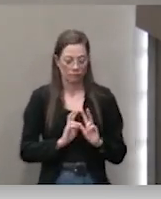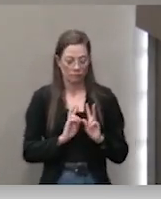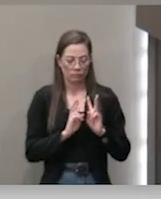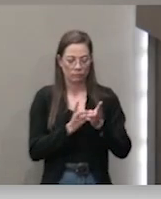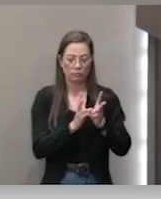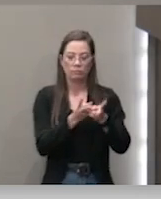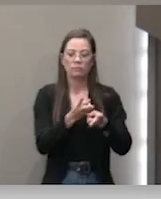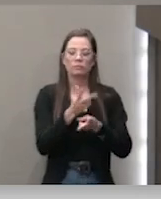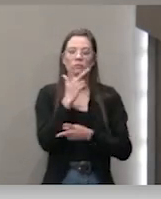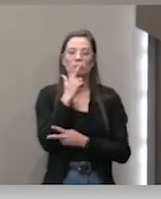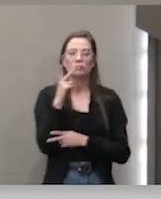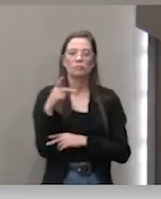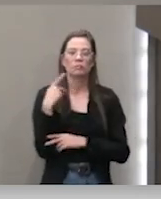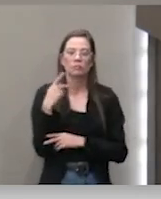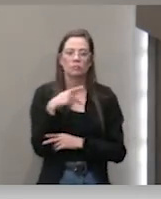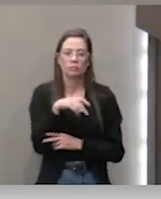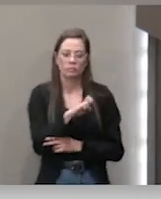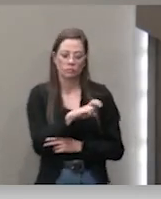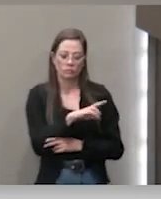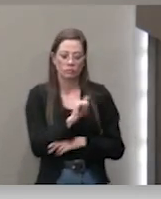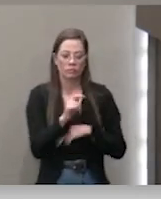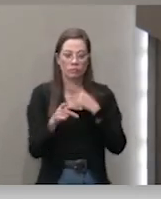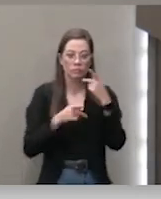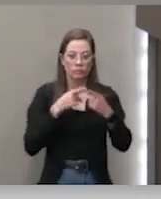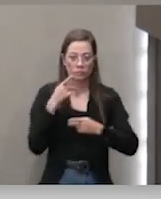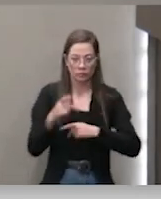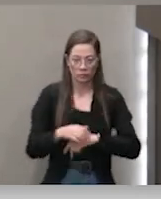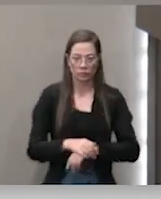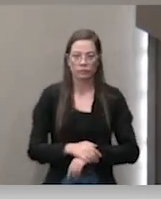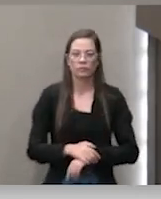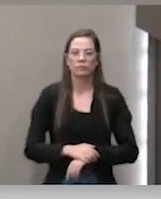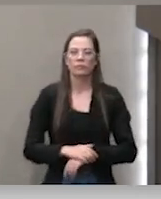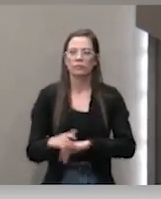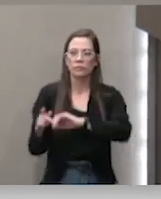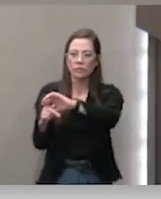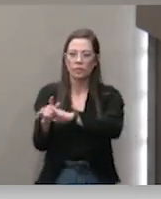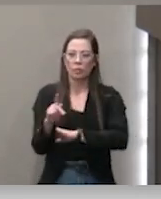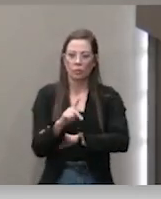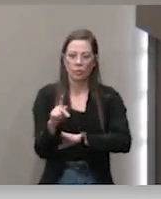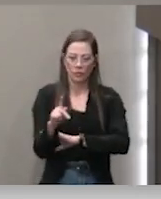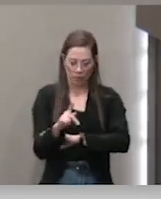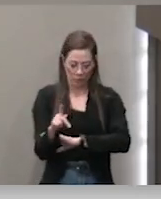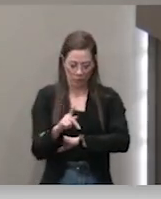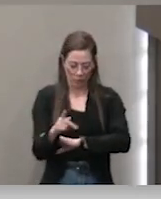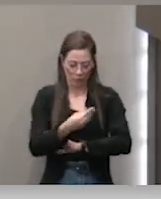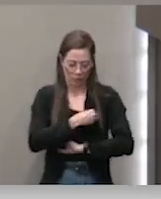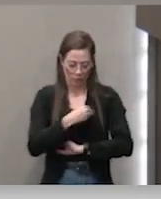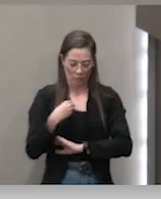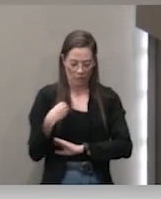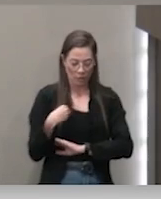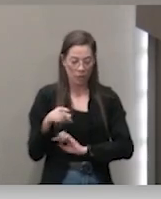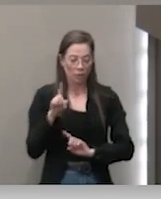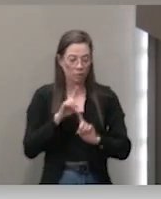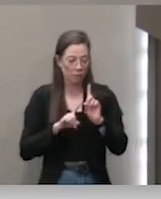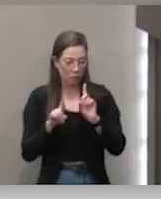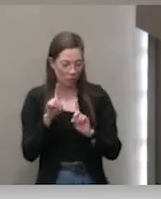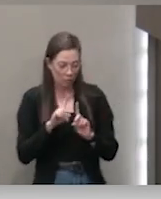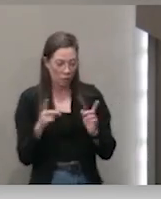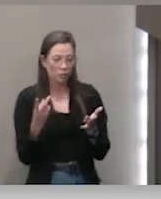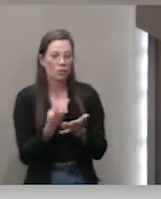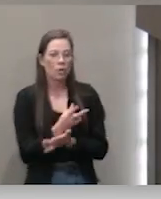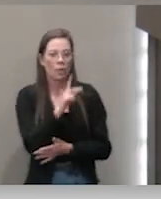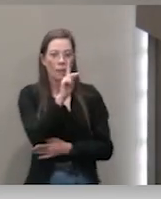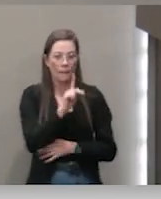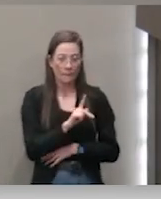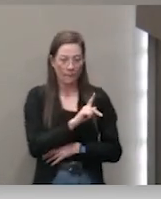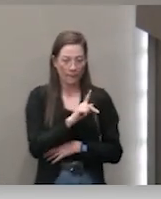que a vereadora Eva falou aqui, o professor e o médico, em alguns casos o padre, como